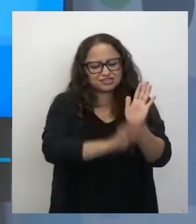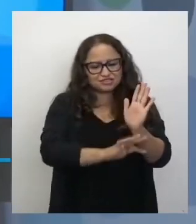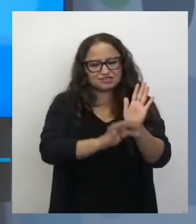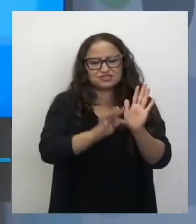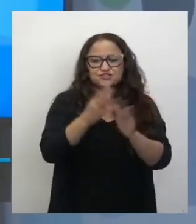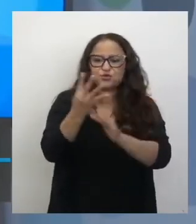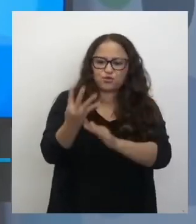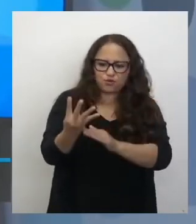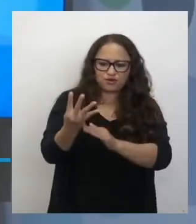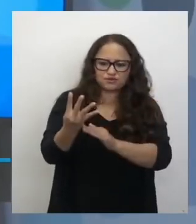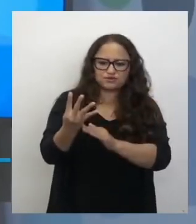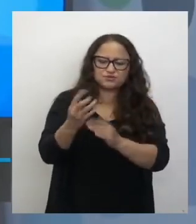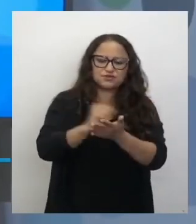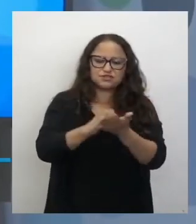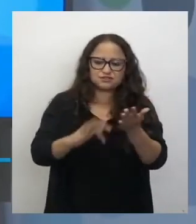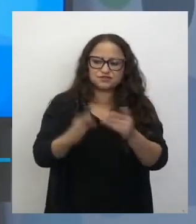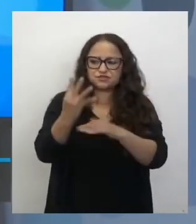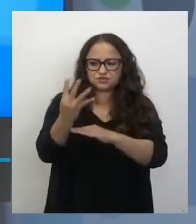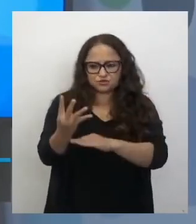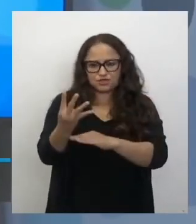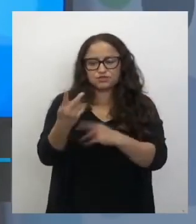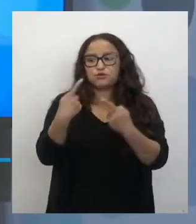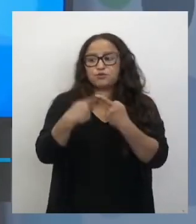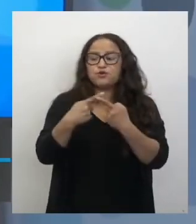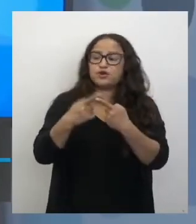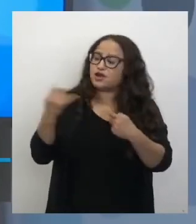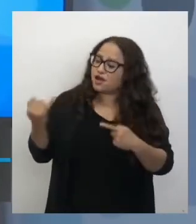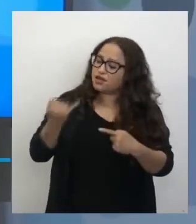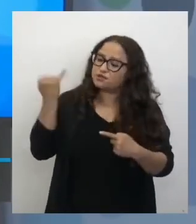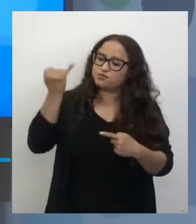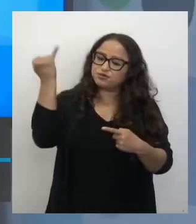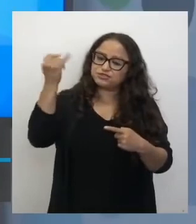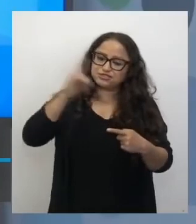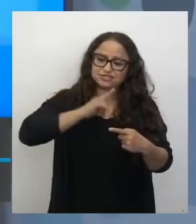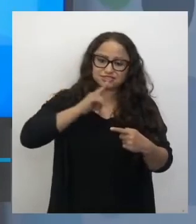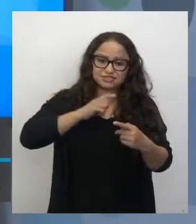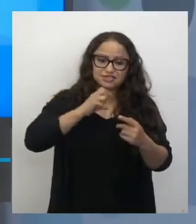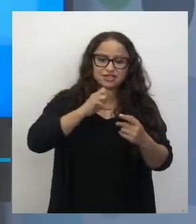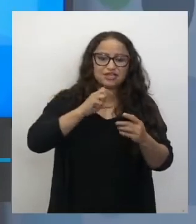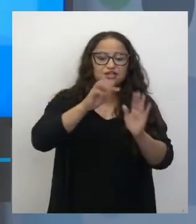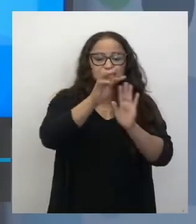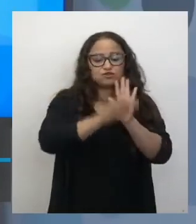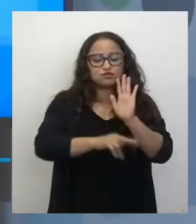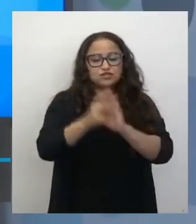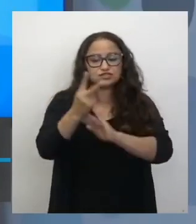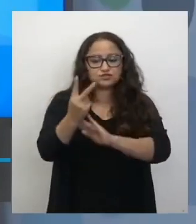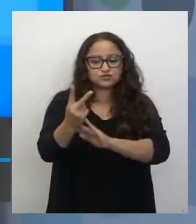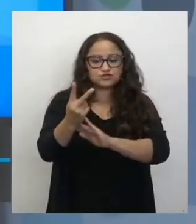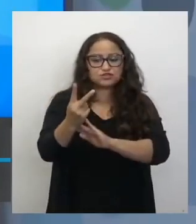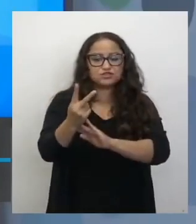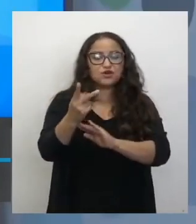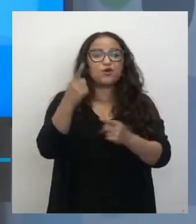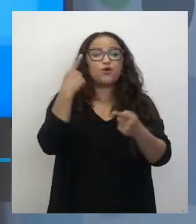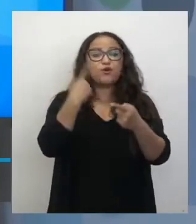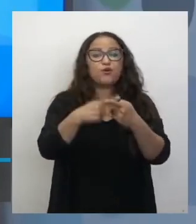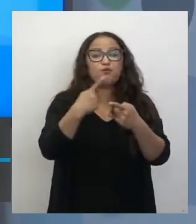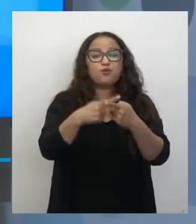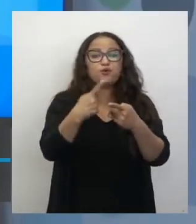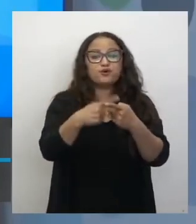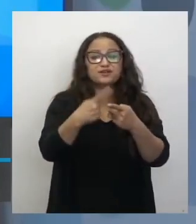porque a importância que queria se dar no texto 2 era das causas